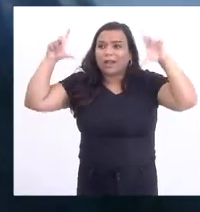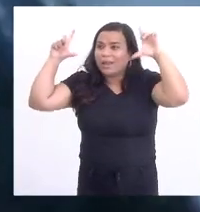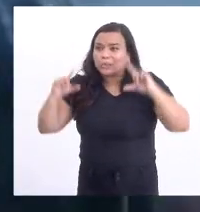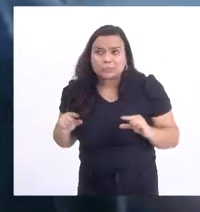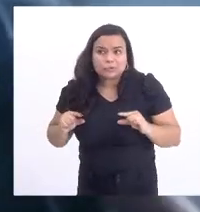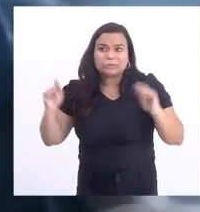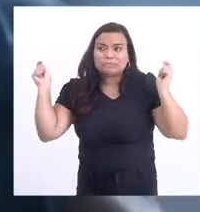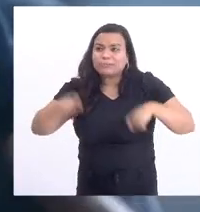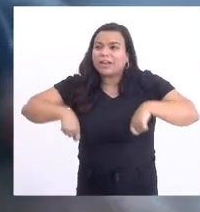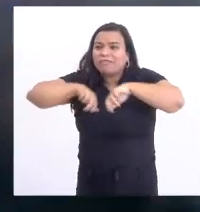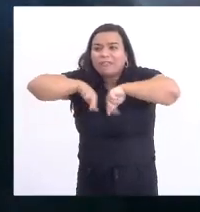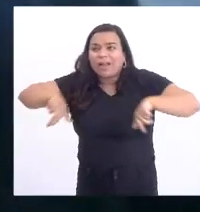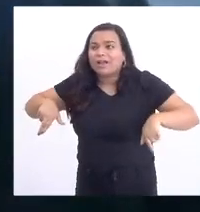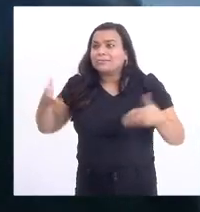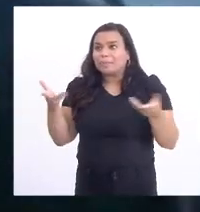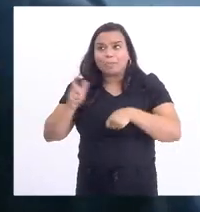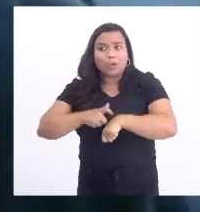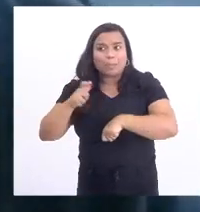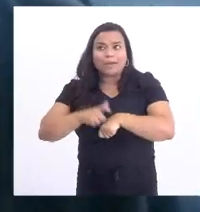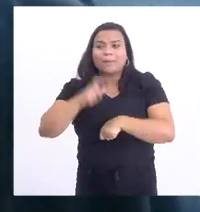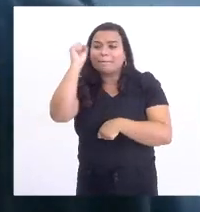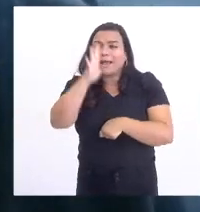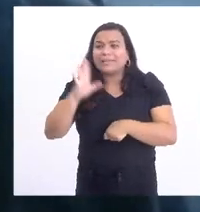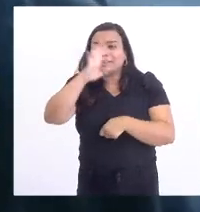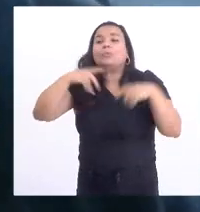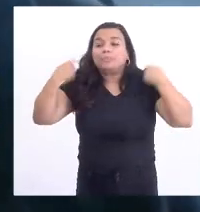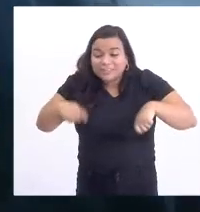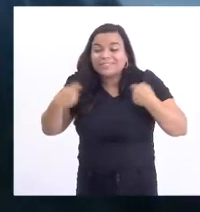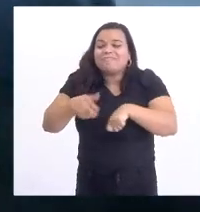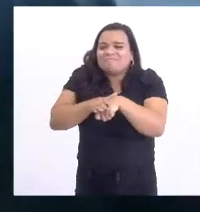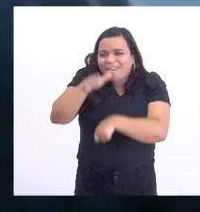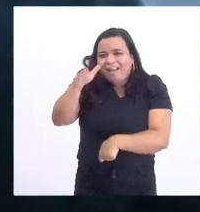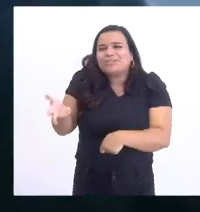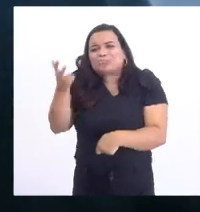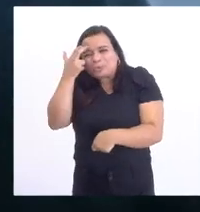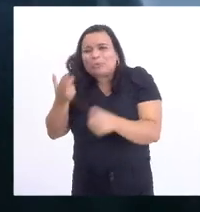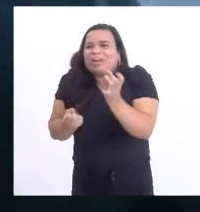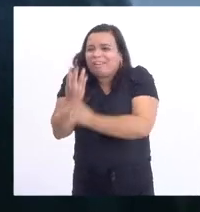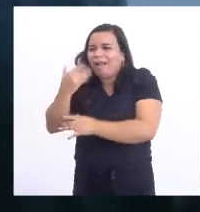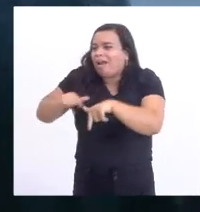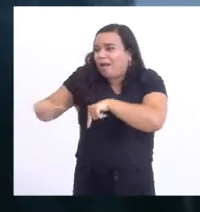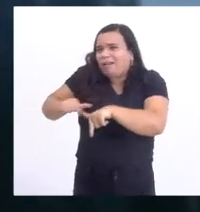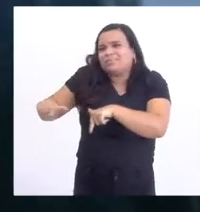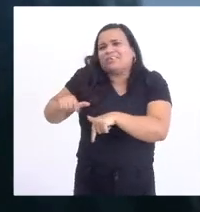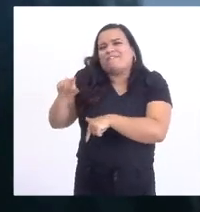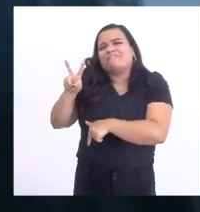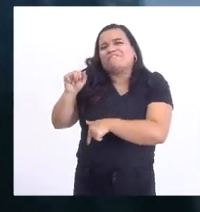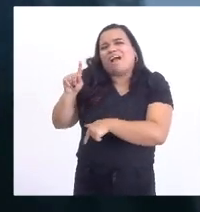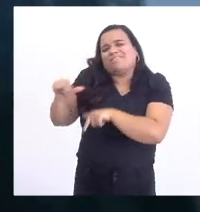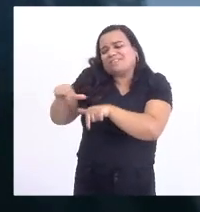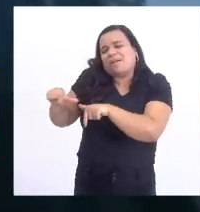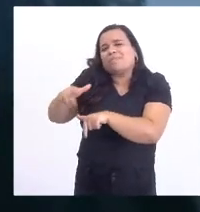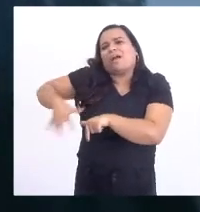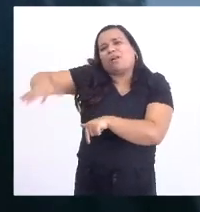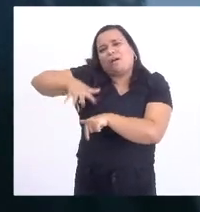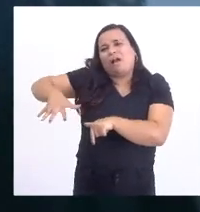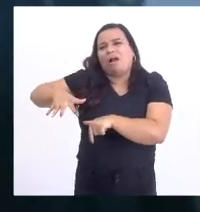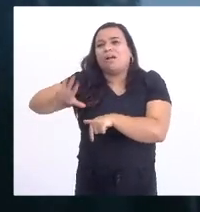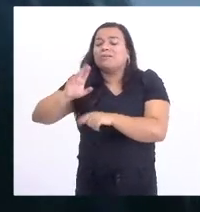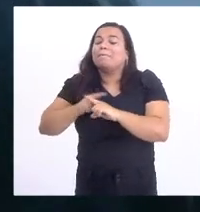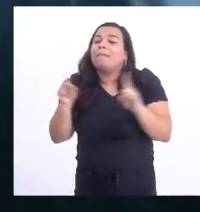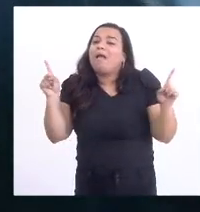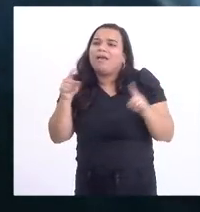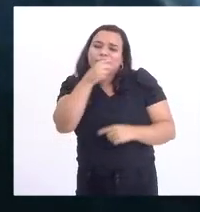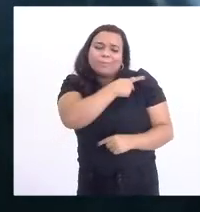Quer dizer, no momento que o Brasil precisa de mais cultura e de criar mais empregos na cultura, o presidente Bolsonaro ele